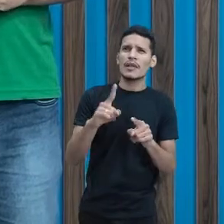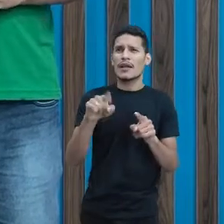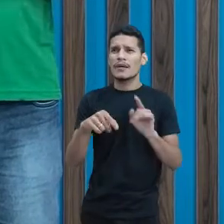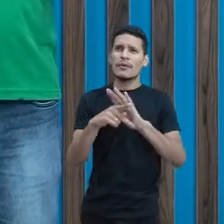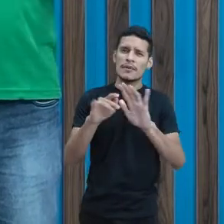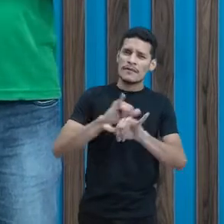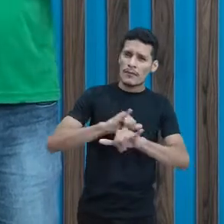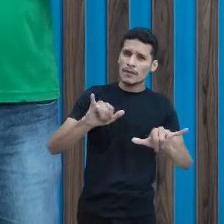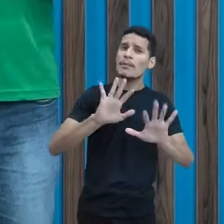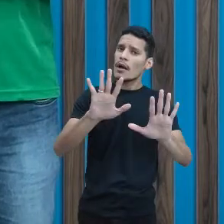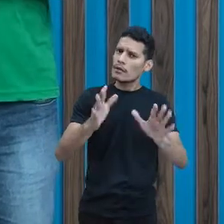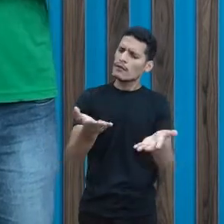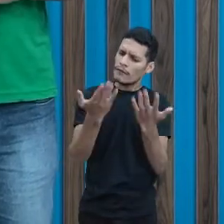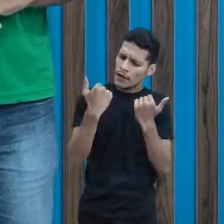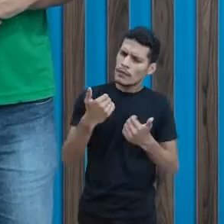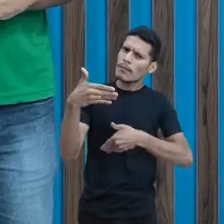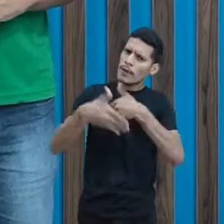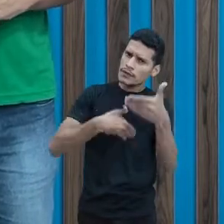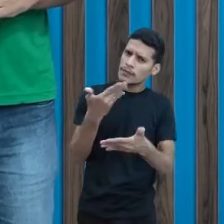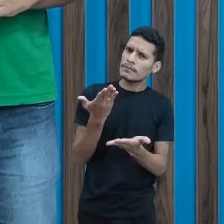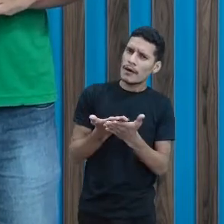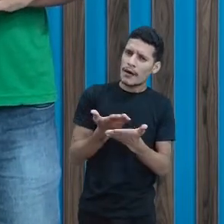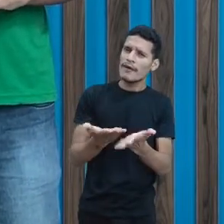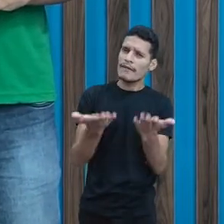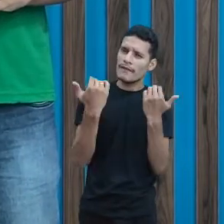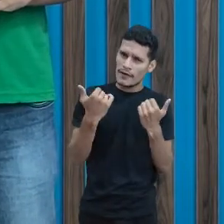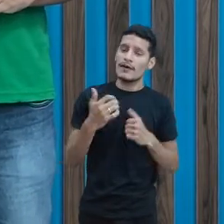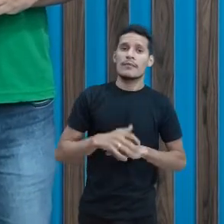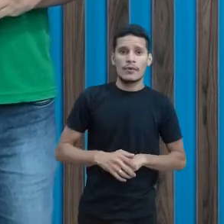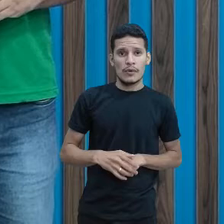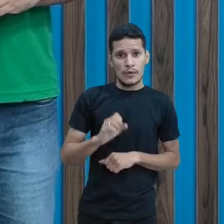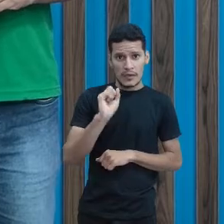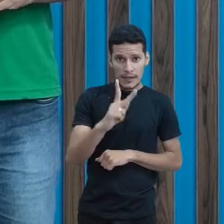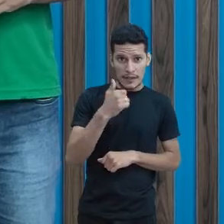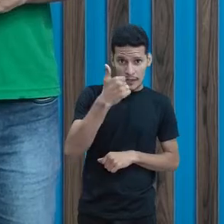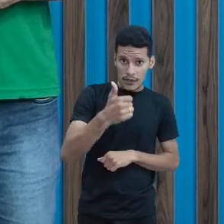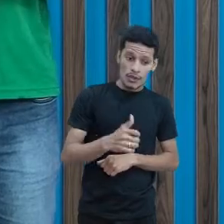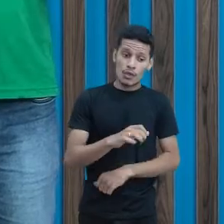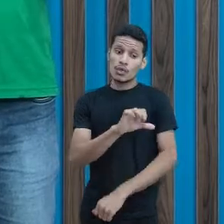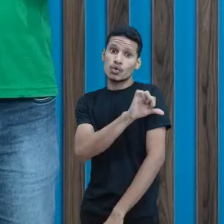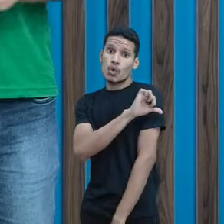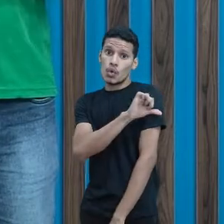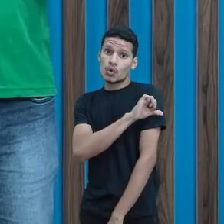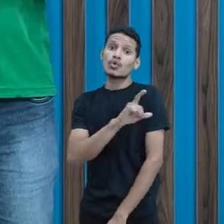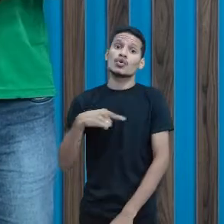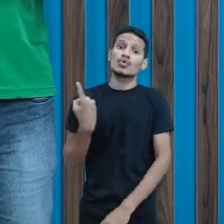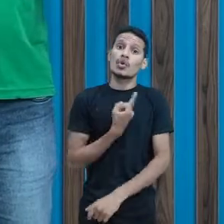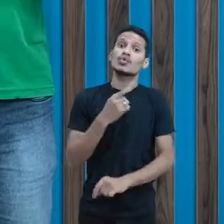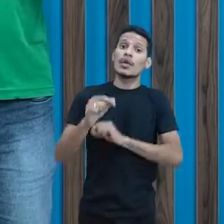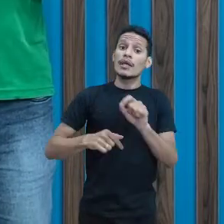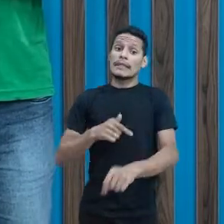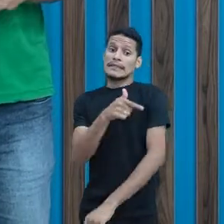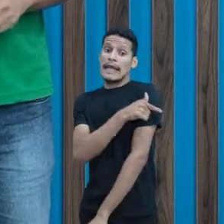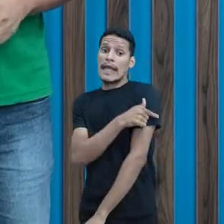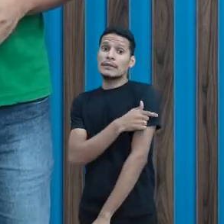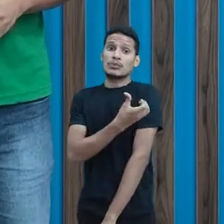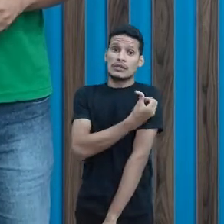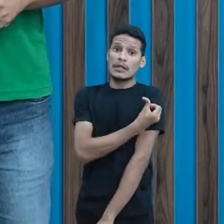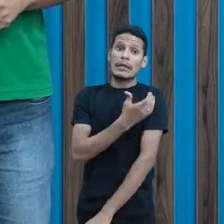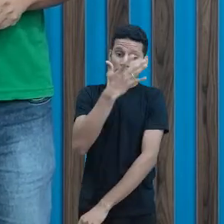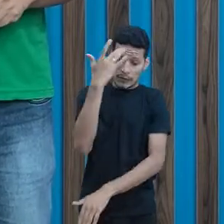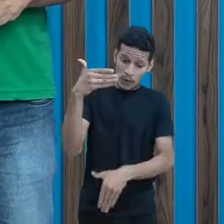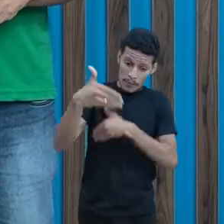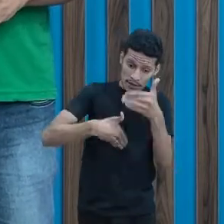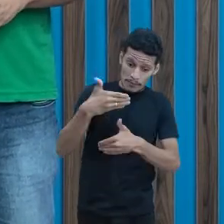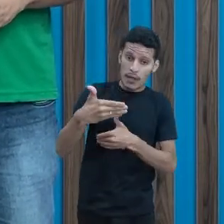informação, mas, pessoal, vamos lá, né? Vamos participar mais aí, beleza? O pessoal do 9º ano, ó, a gente vai lá no 7º, no 6º, o pessoal tá participando,